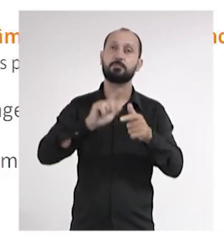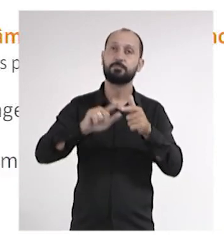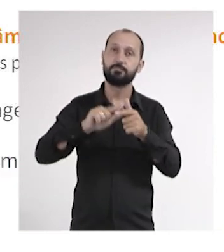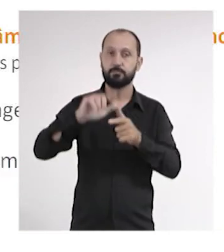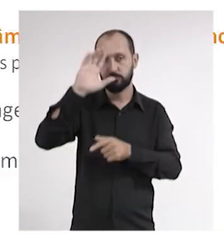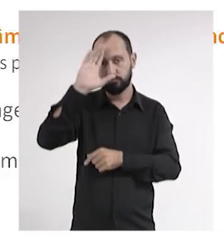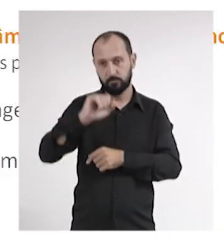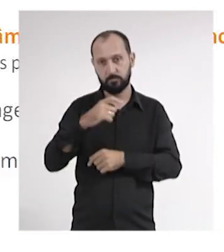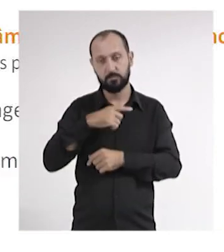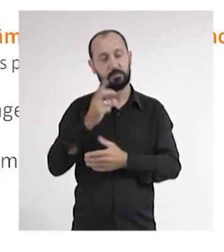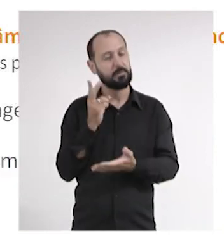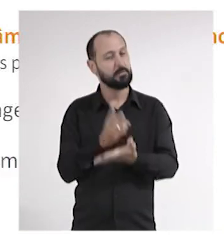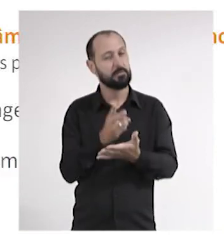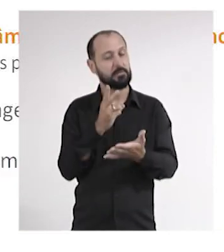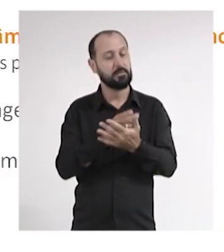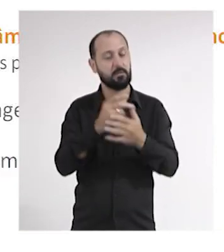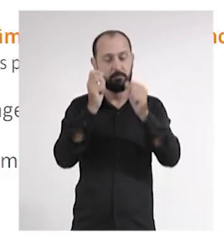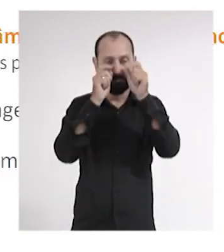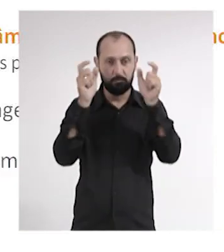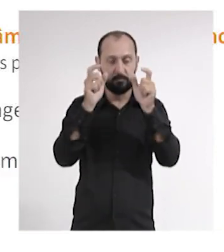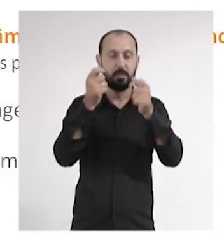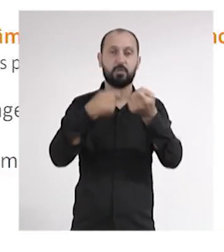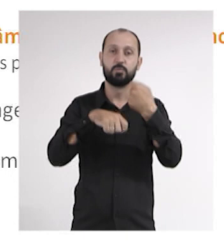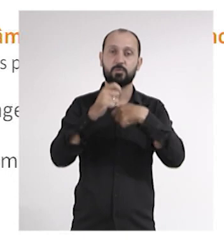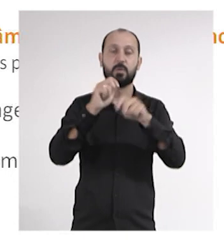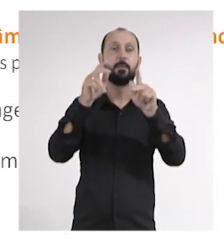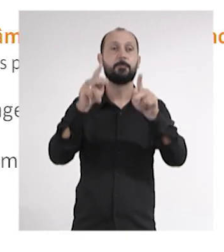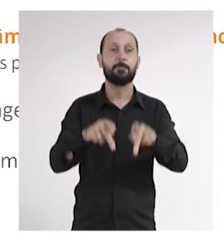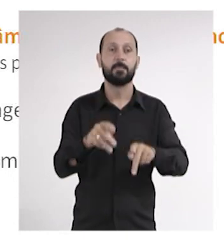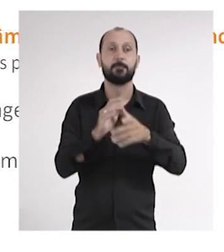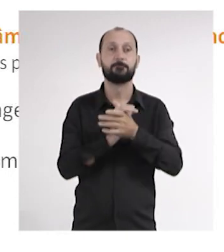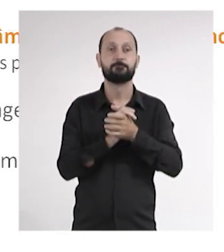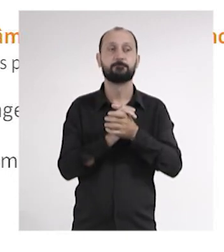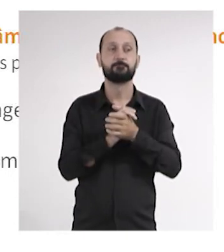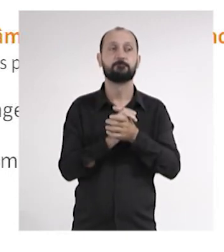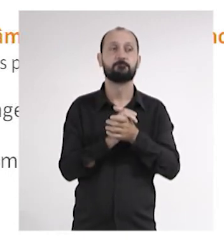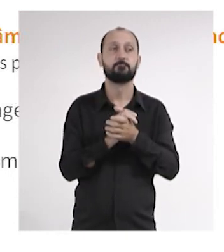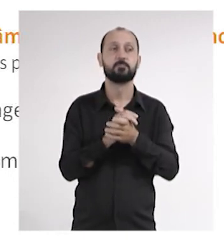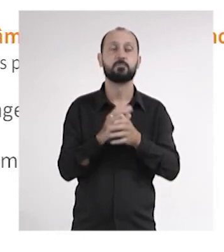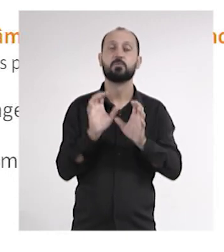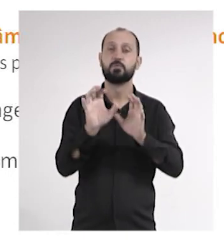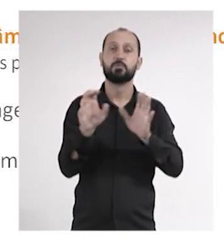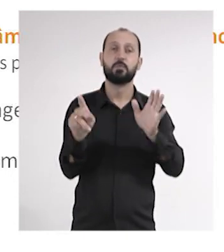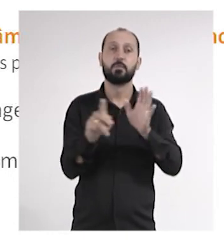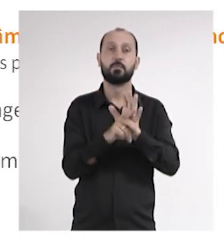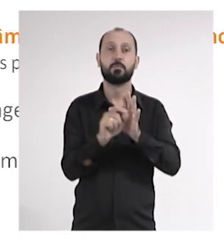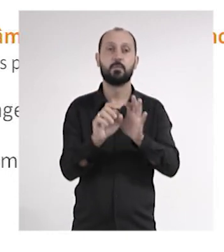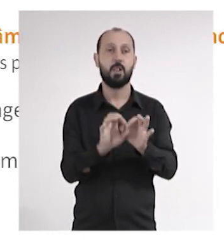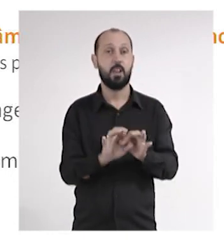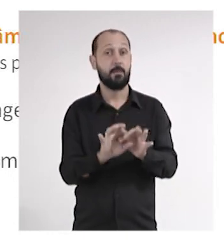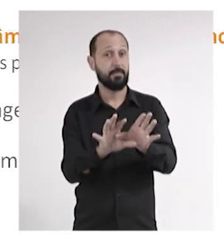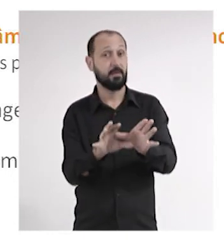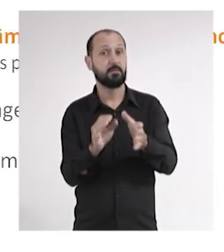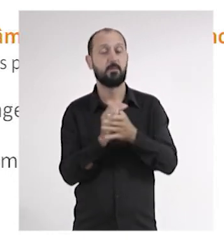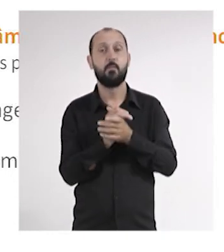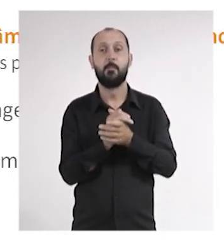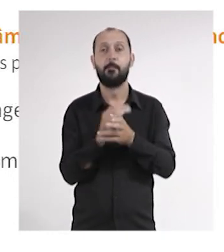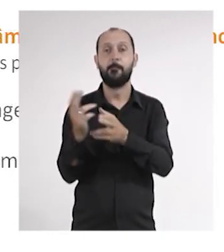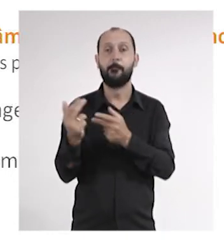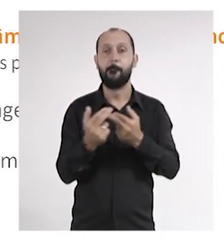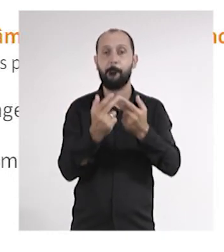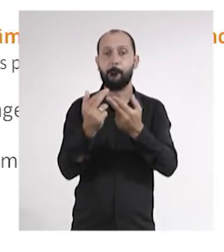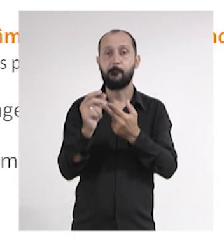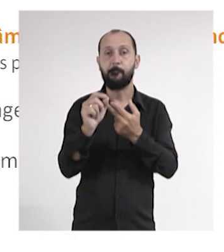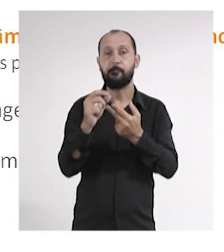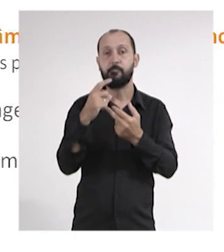que vem ganhando cada vez mais destaque na administração pública, a arbitragem como meio alternativo ao litígio, como meio